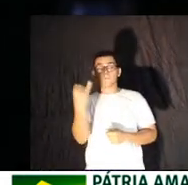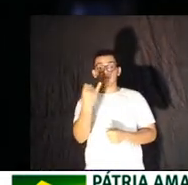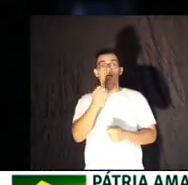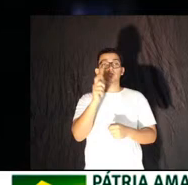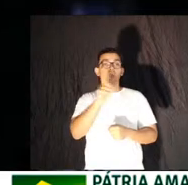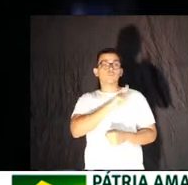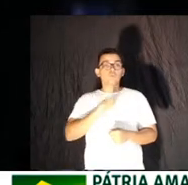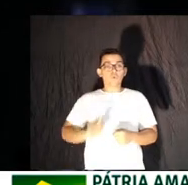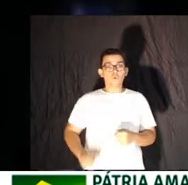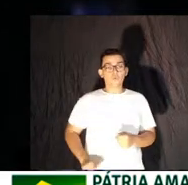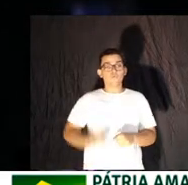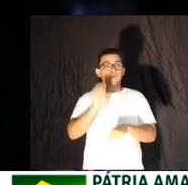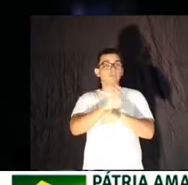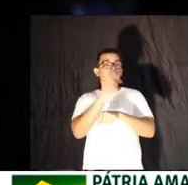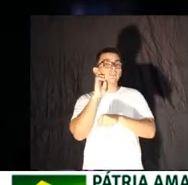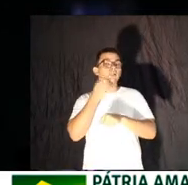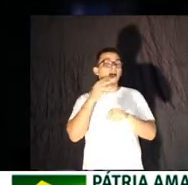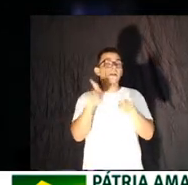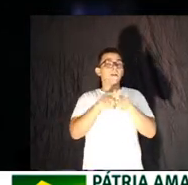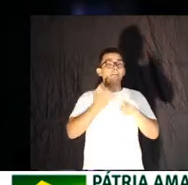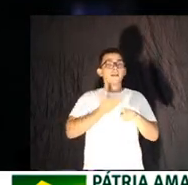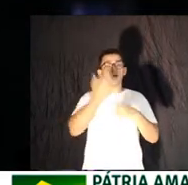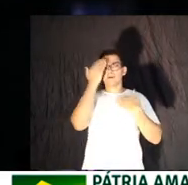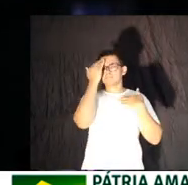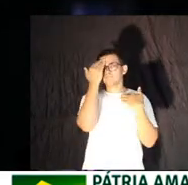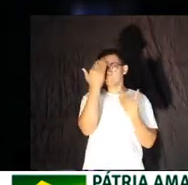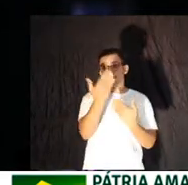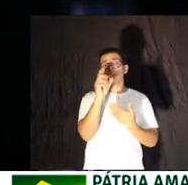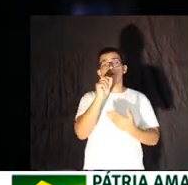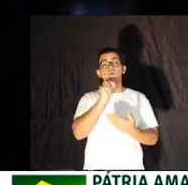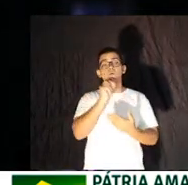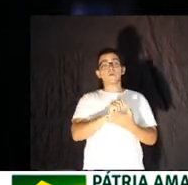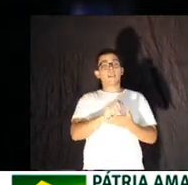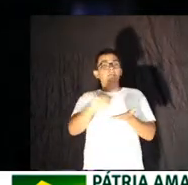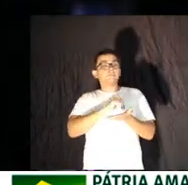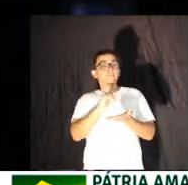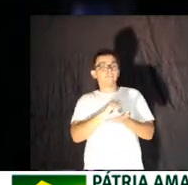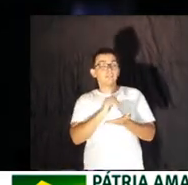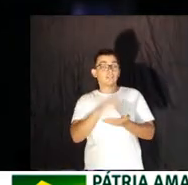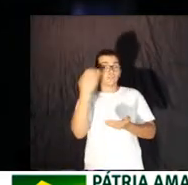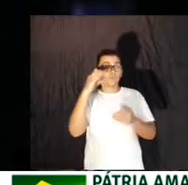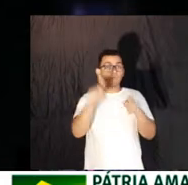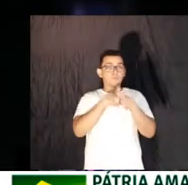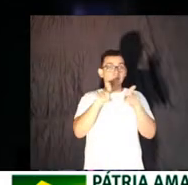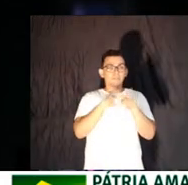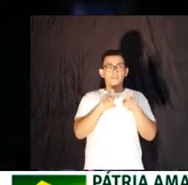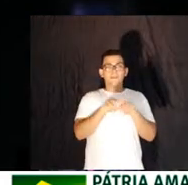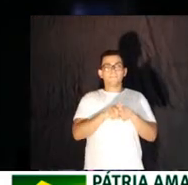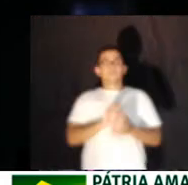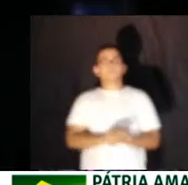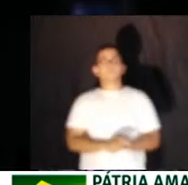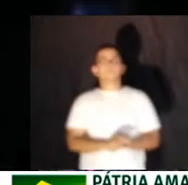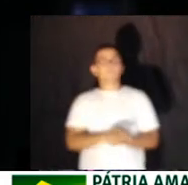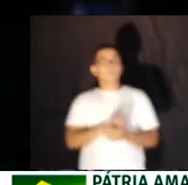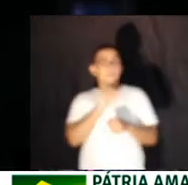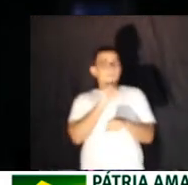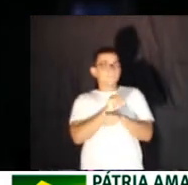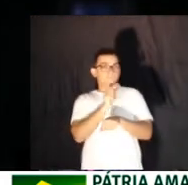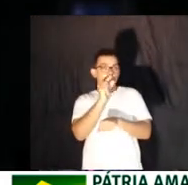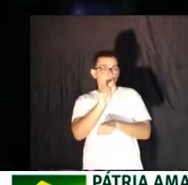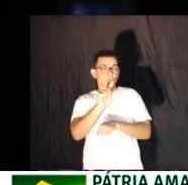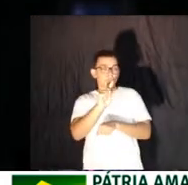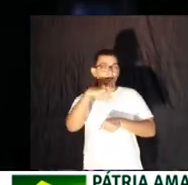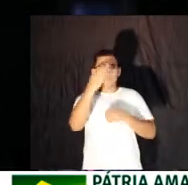de Rondônia, agradecer também a Secretaria Especial da Cultura e o Ministério do Turismo e do Governo Federal. Já vamos voltar aqui para estar dando